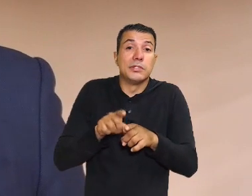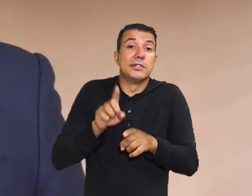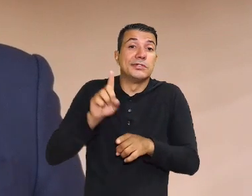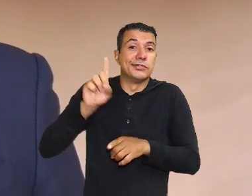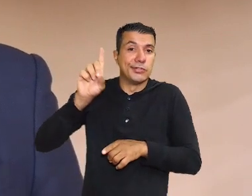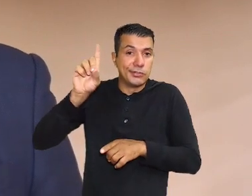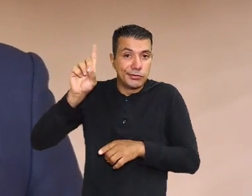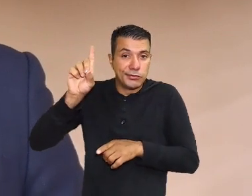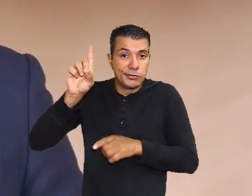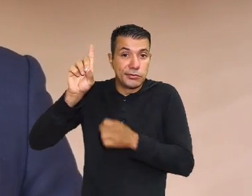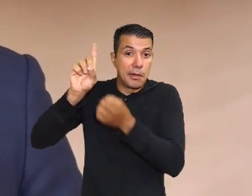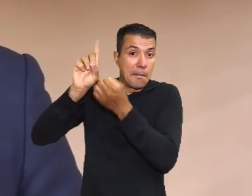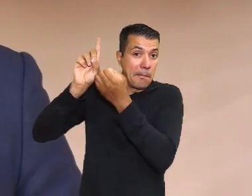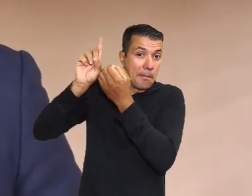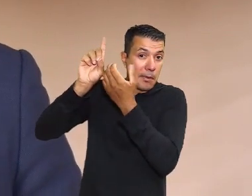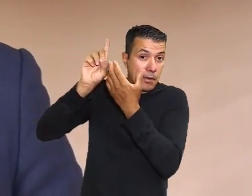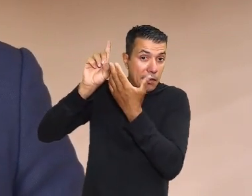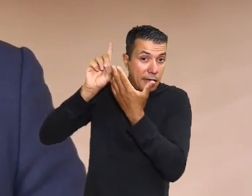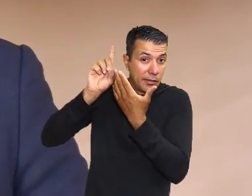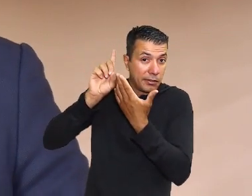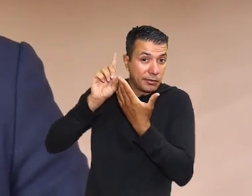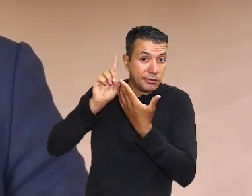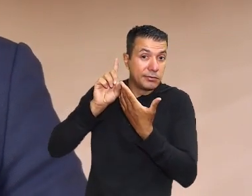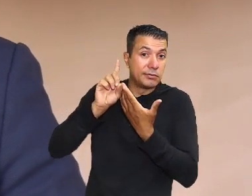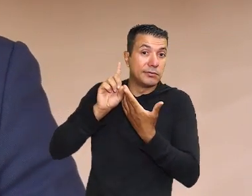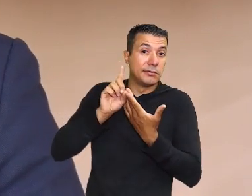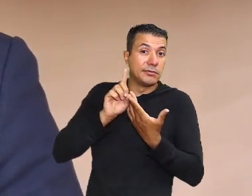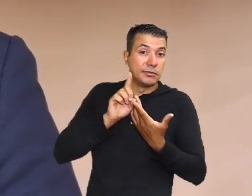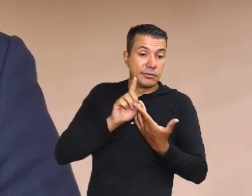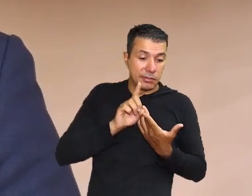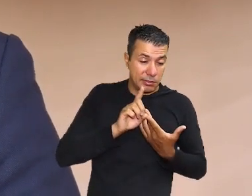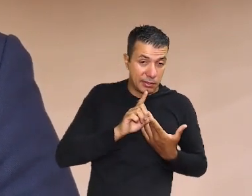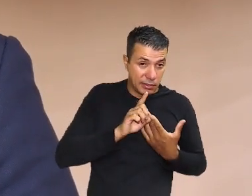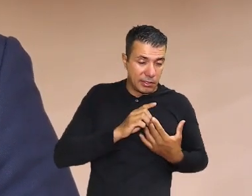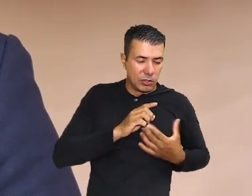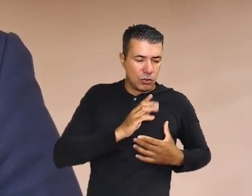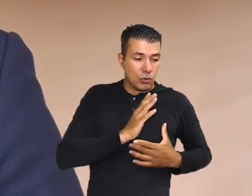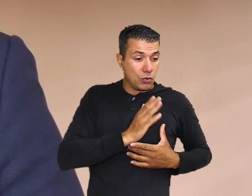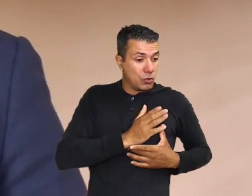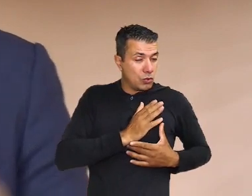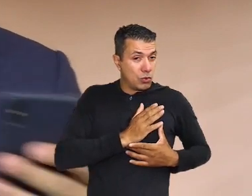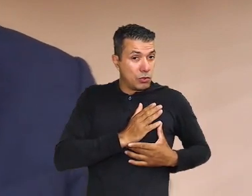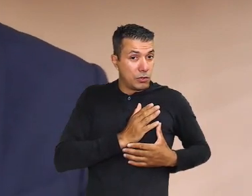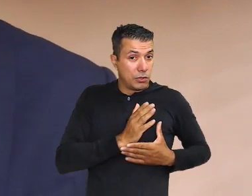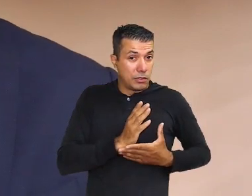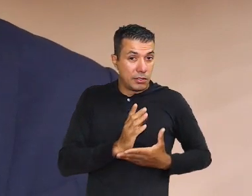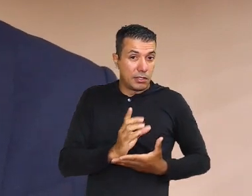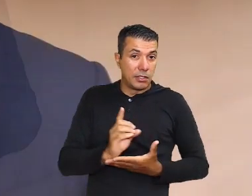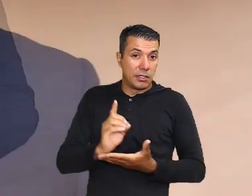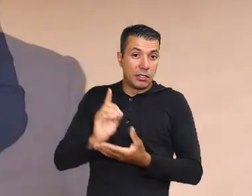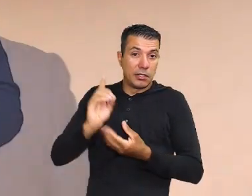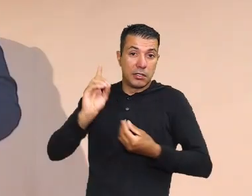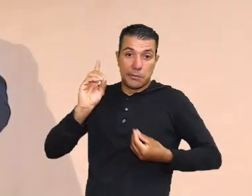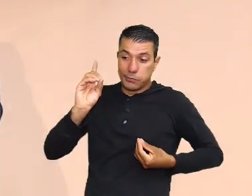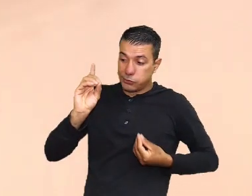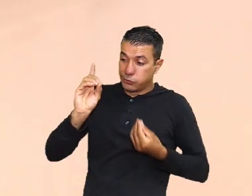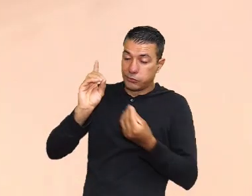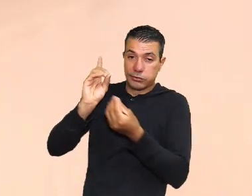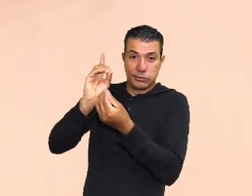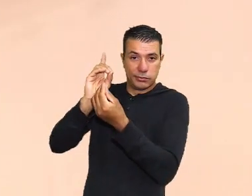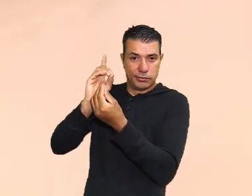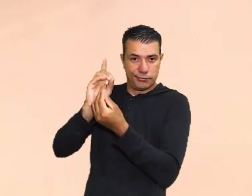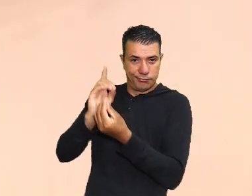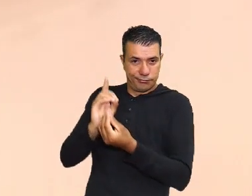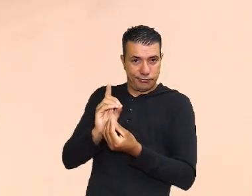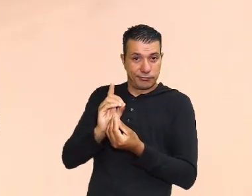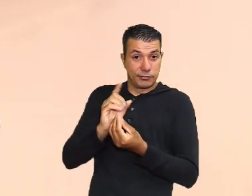Deus, na verdade nós colocamos tudo que vem de cada um de nós e dos nossos corações, nas mãos de Deus. E eu quero